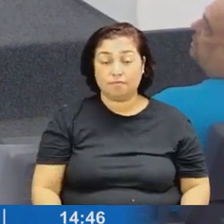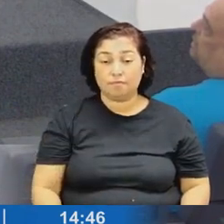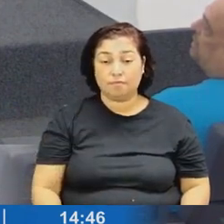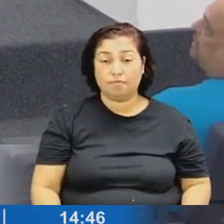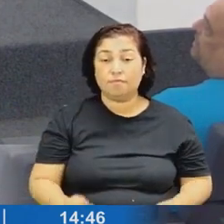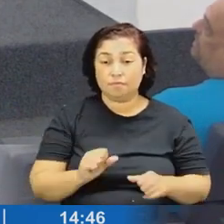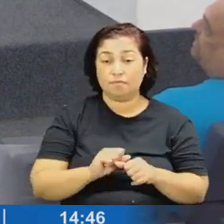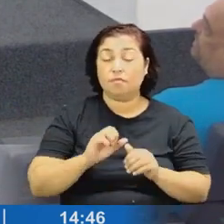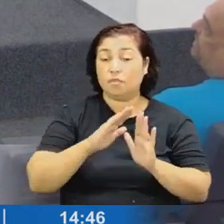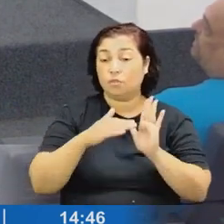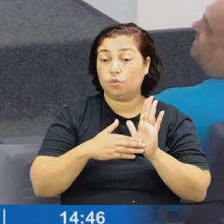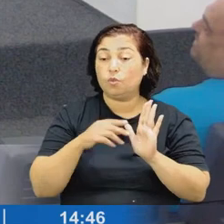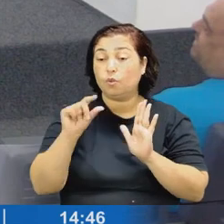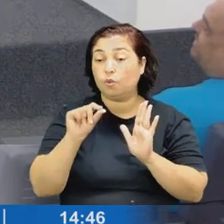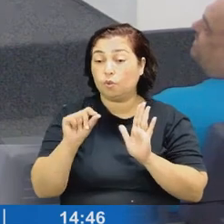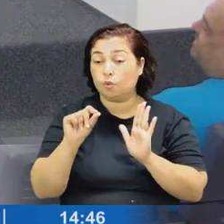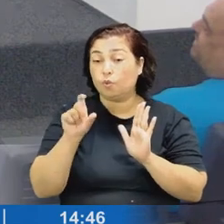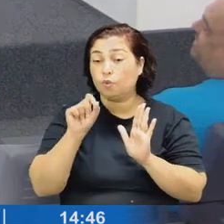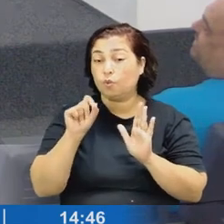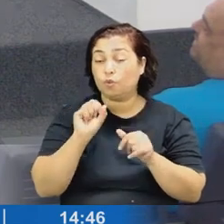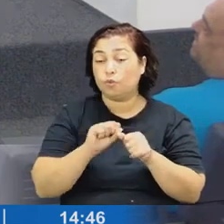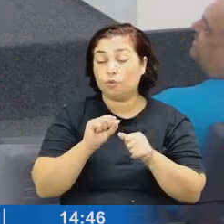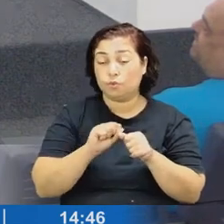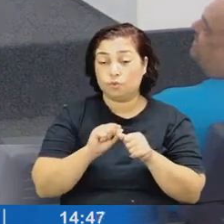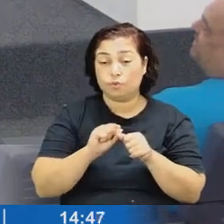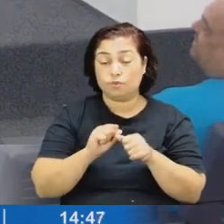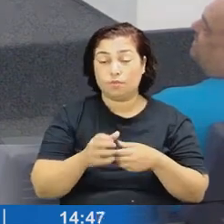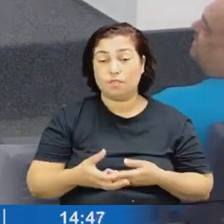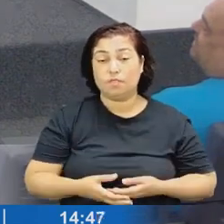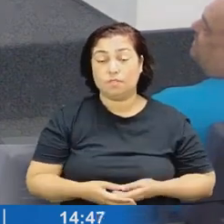além de fazer de tudo um pouco que mais você faz lá